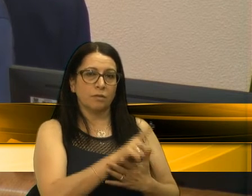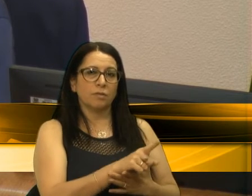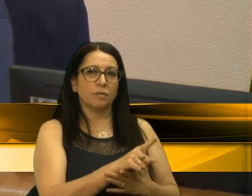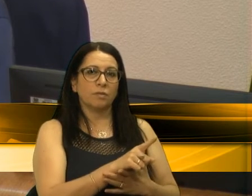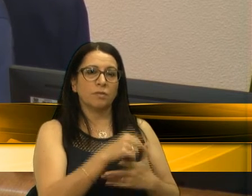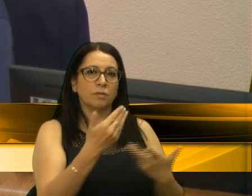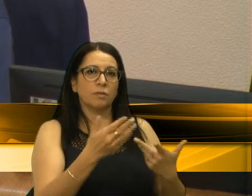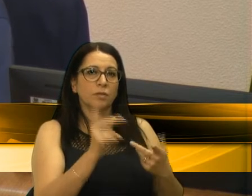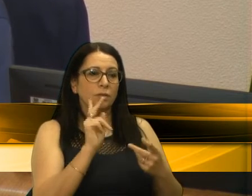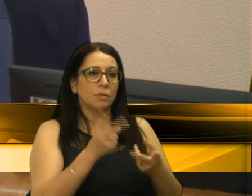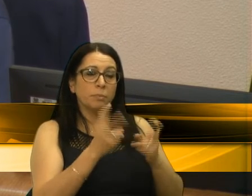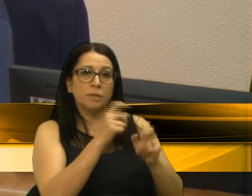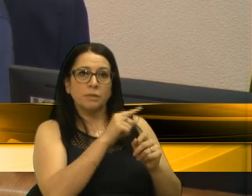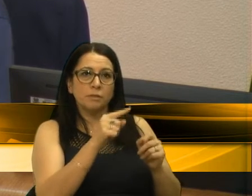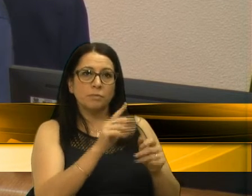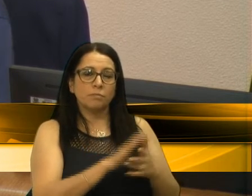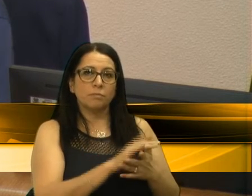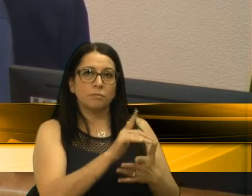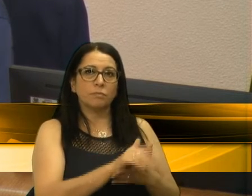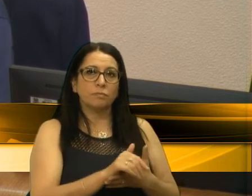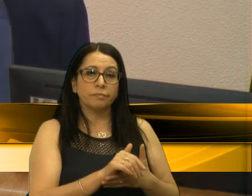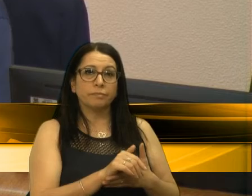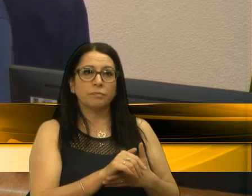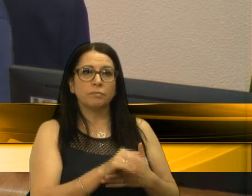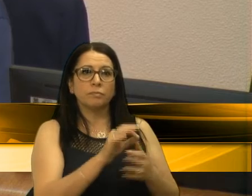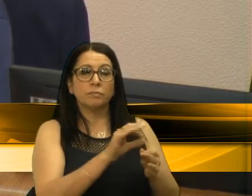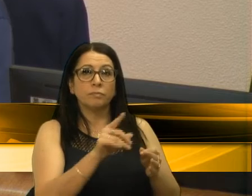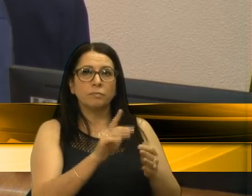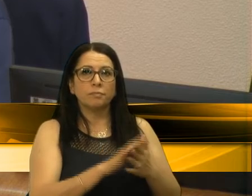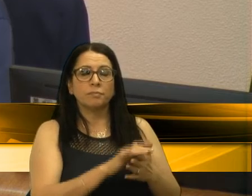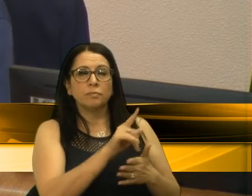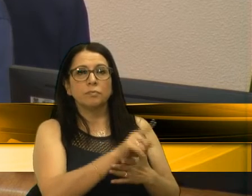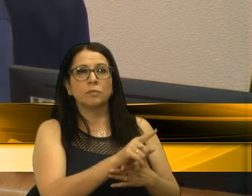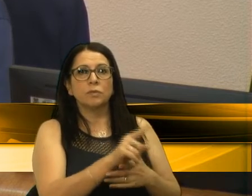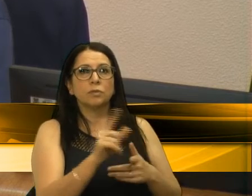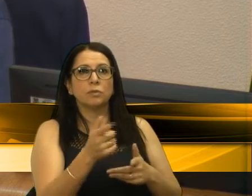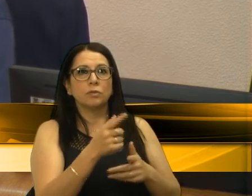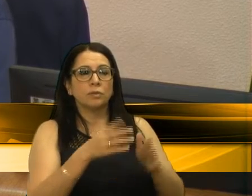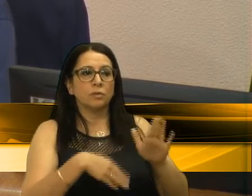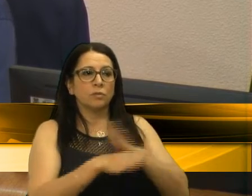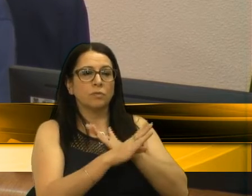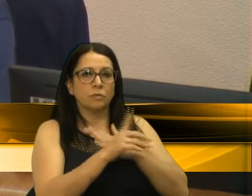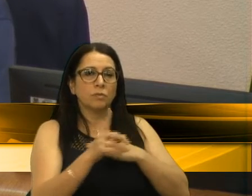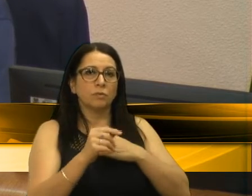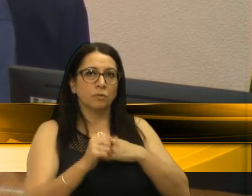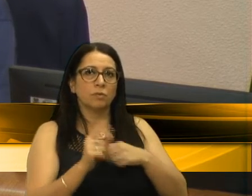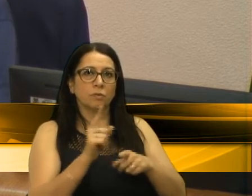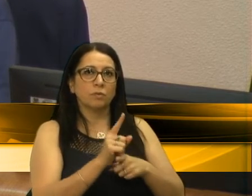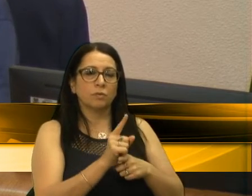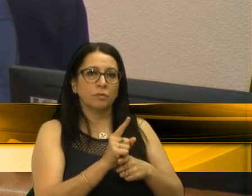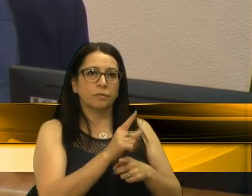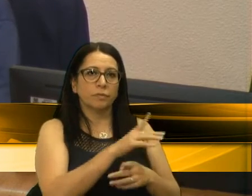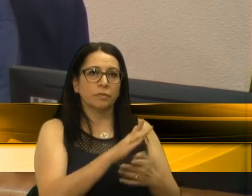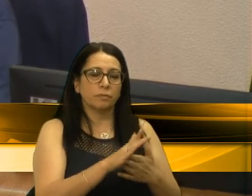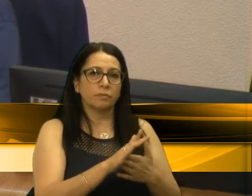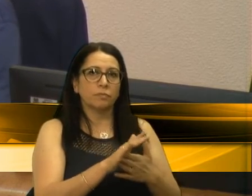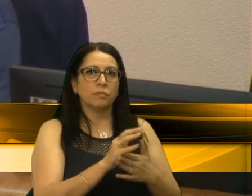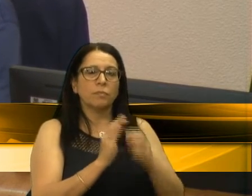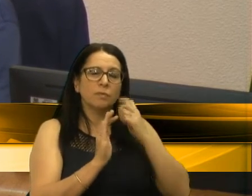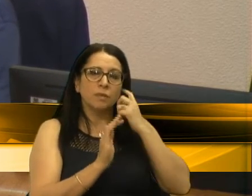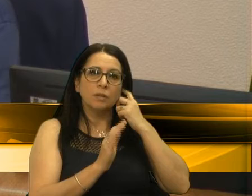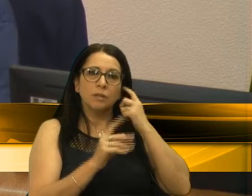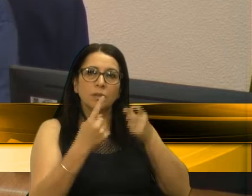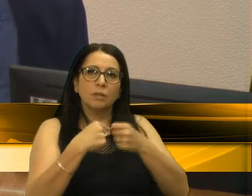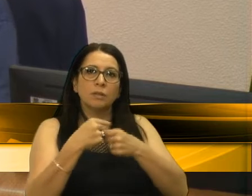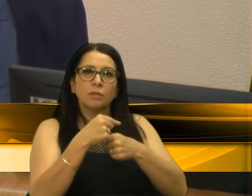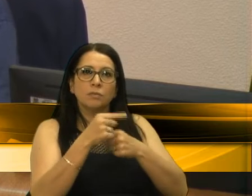Então, percebe-se, aponta então algumas faltas já, claro, algumas já a gente aguarda, mas o processo tramita entre secretarias para as atribuições do município,